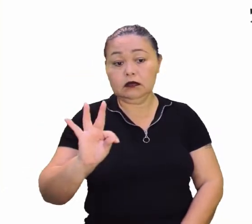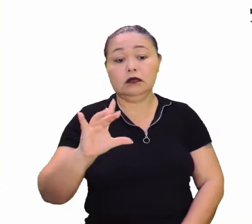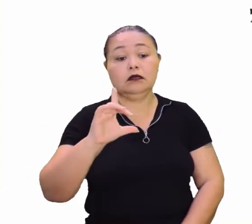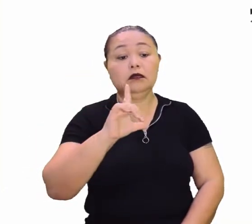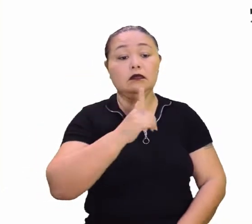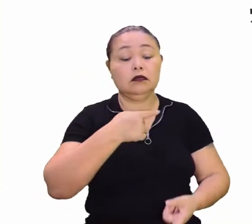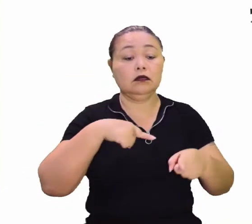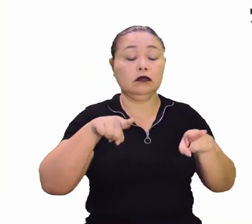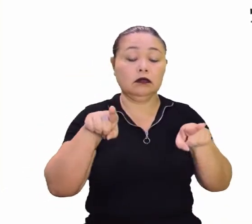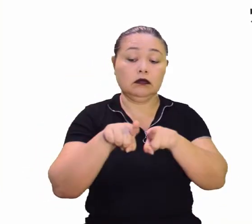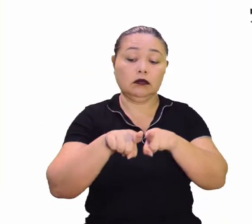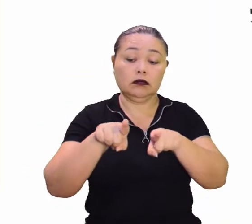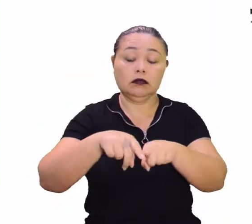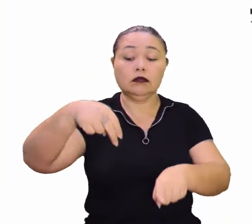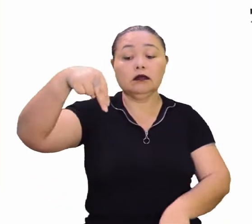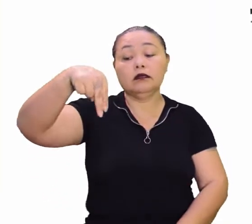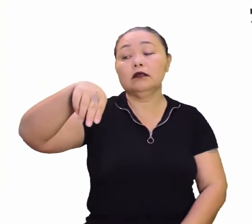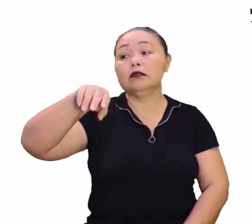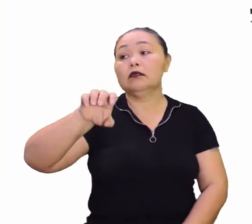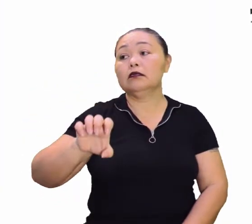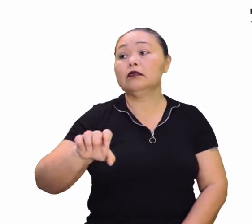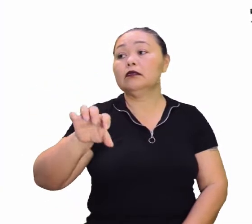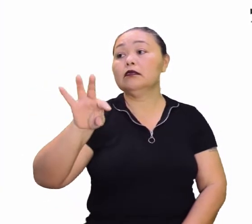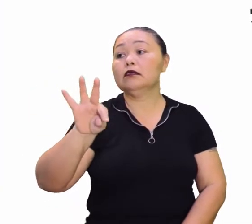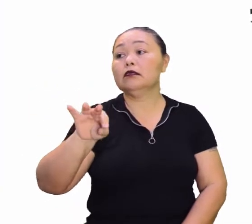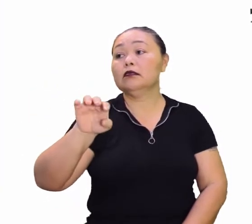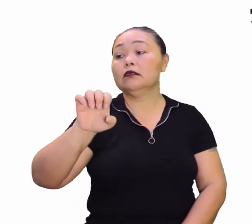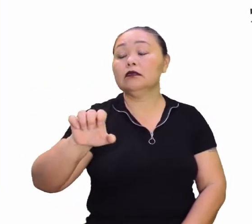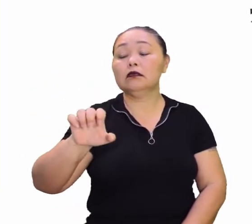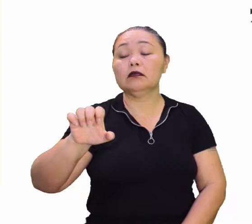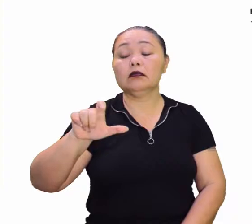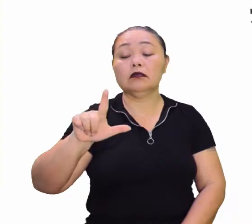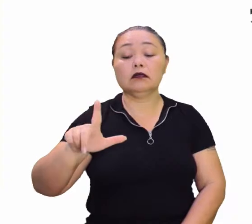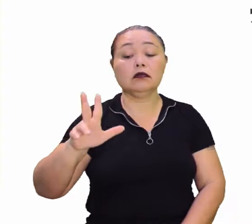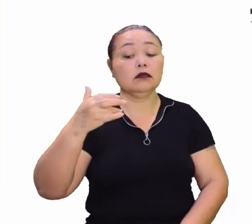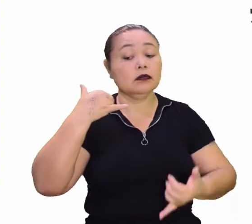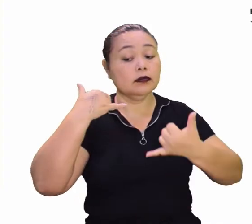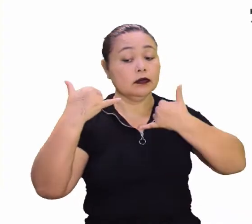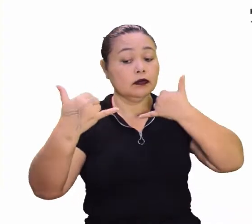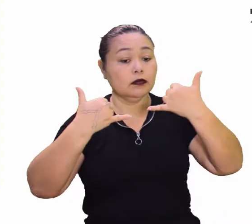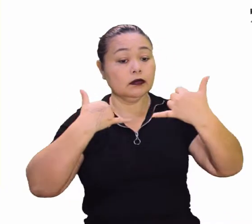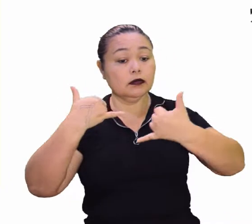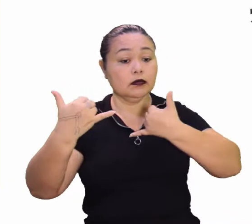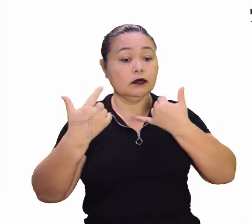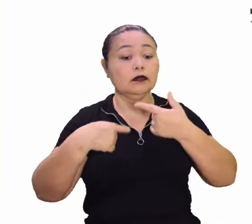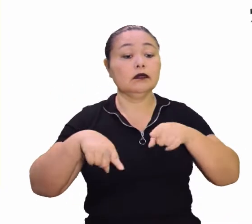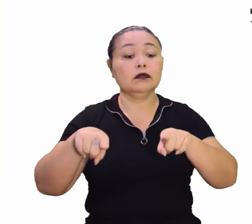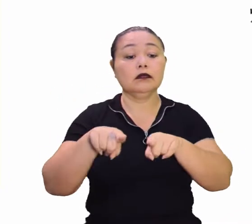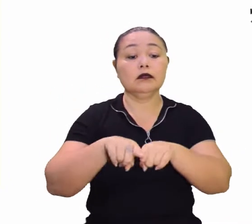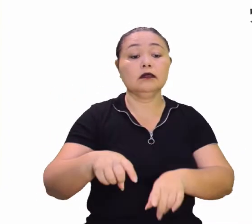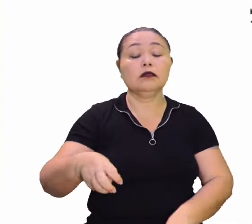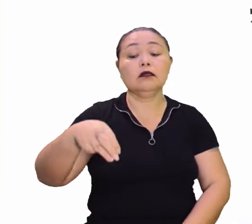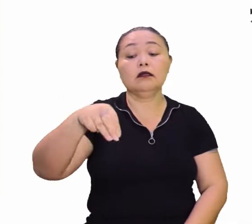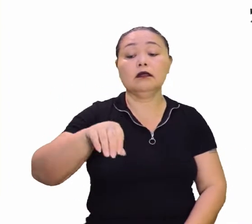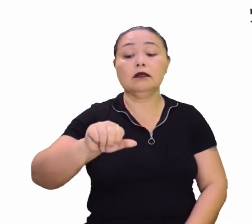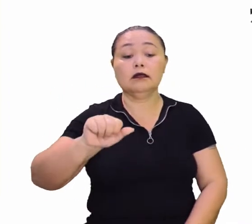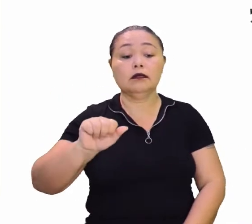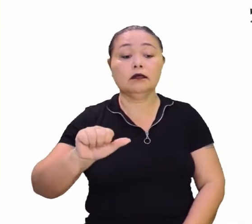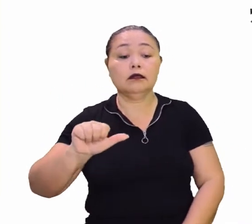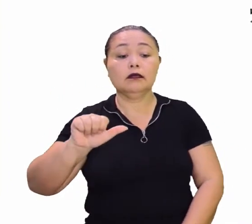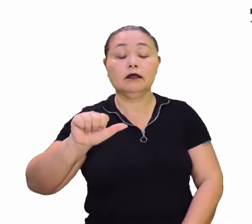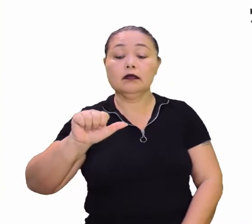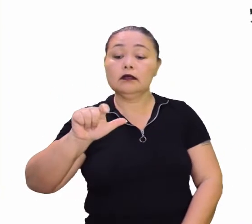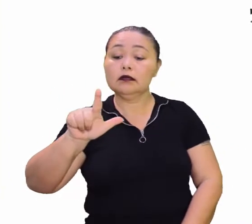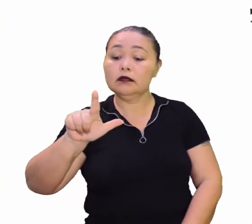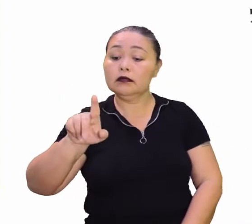Nextel, telecomunicações, Marlboro aí já é cigarro, Texaco,